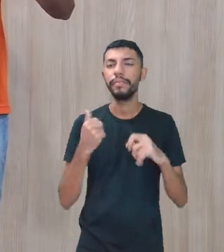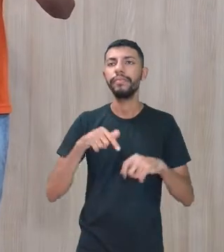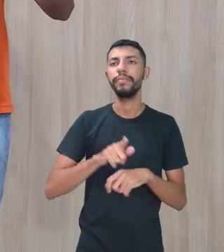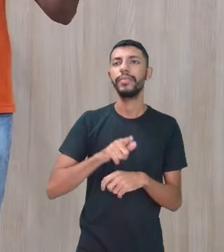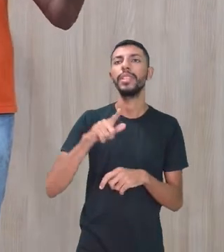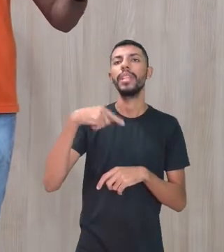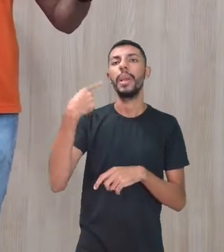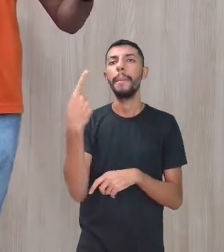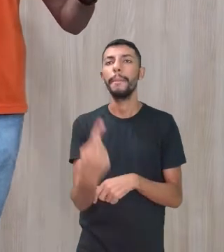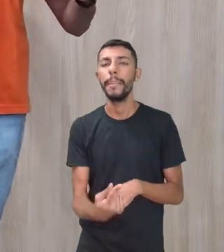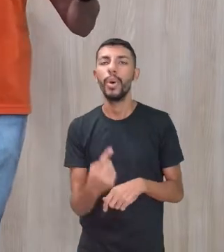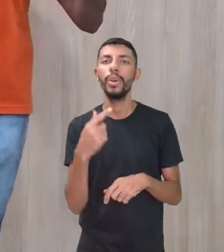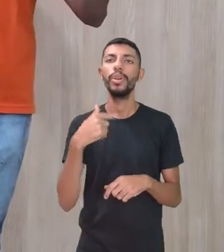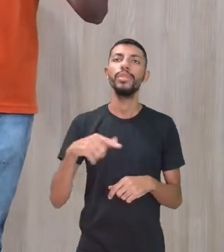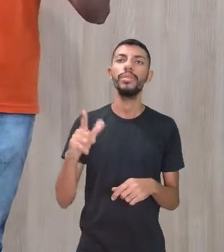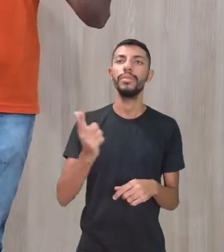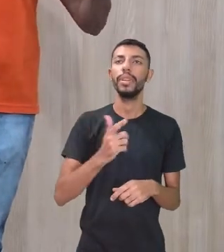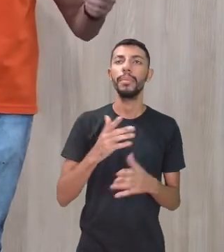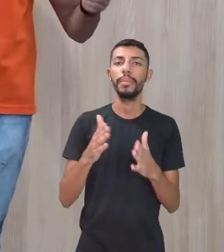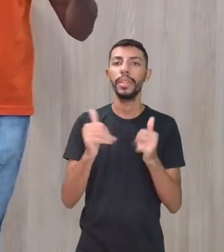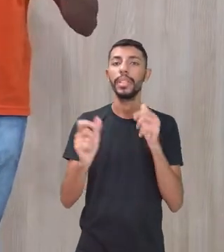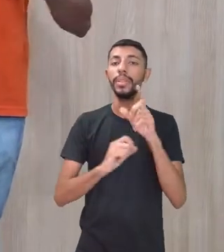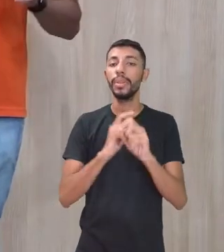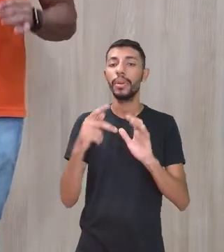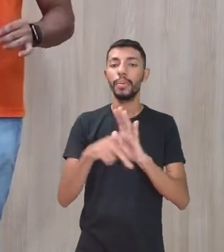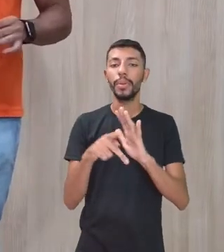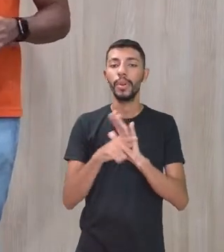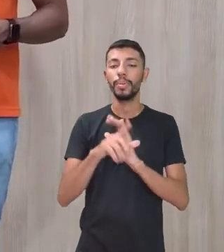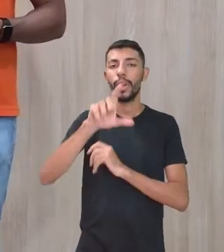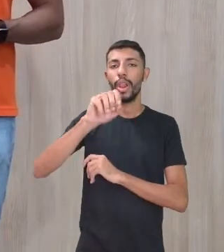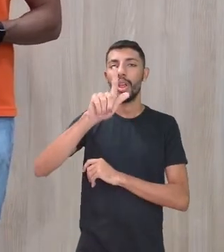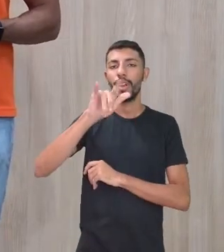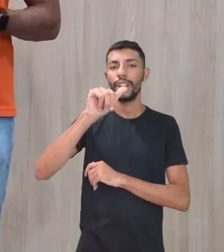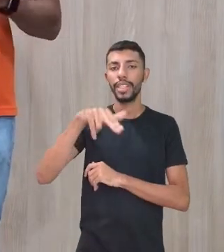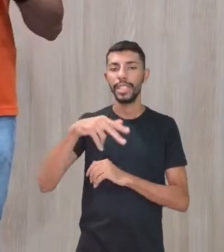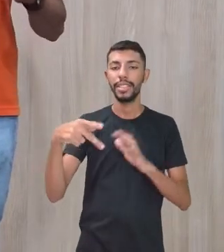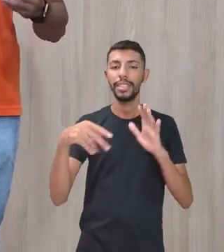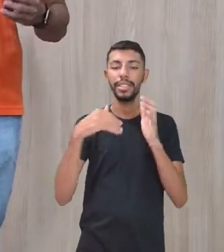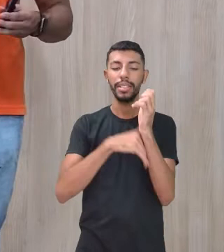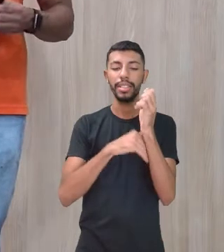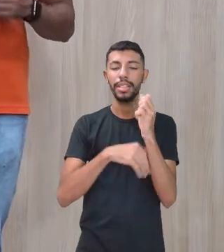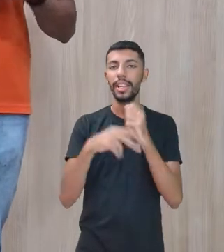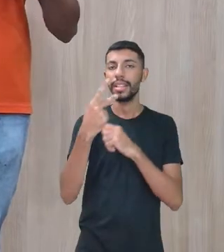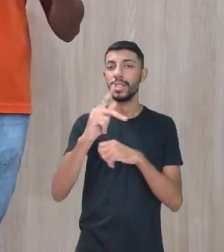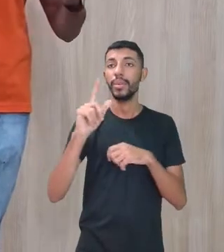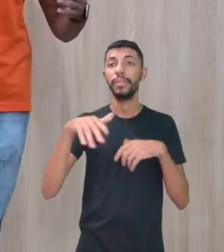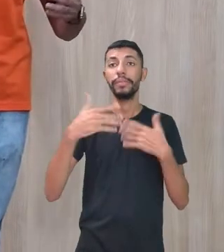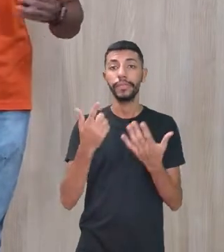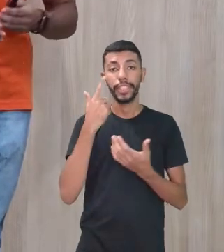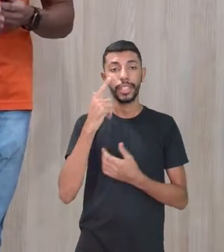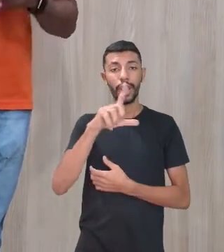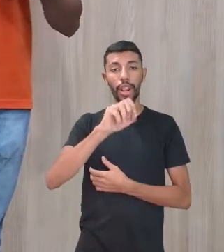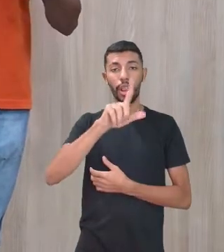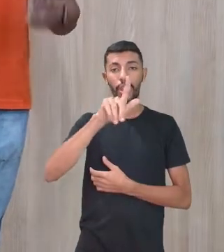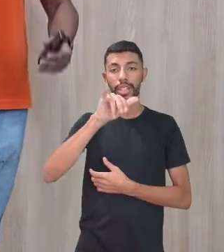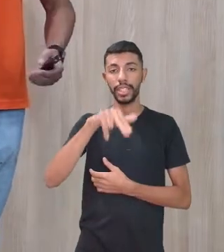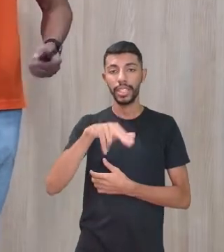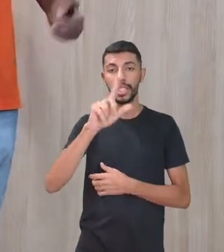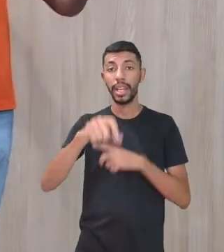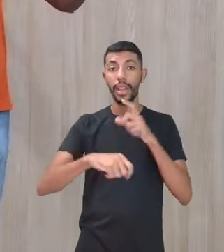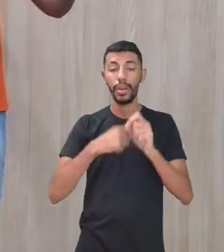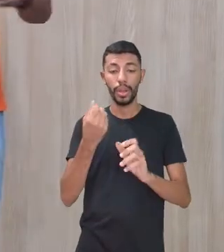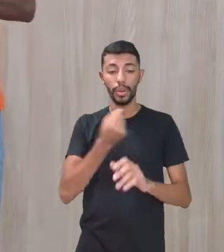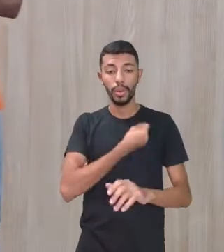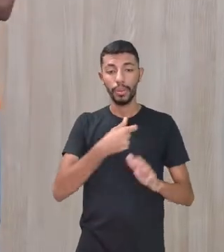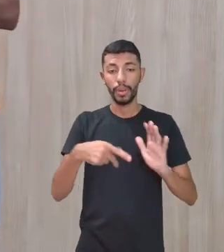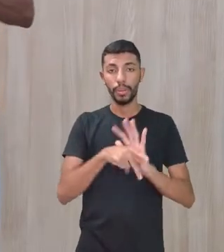lá, após o download, vai pedir o seu login e a sua senha. Então, o seu login é a sua matrícula e a senha são